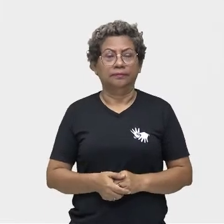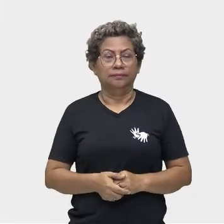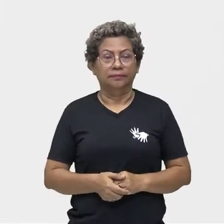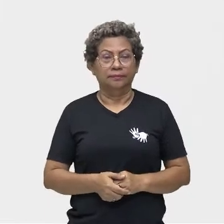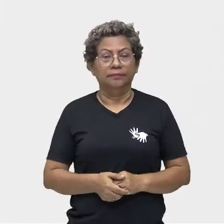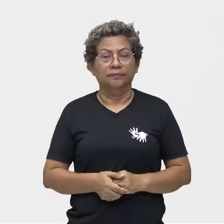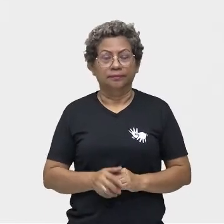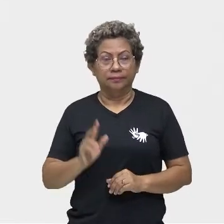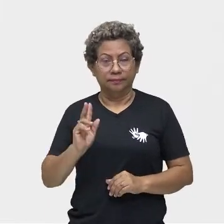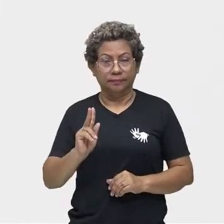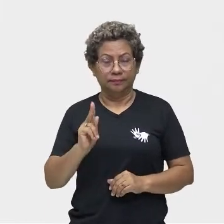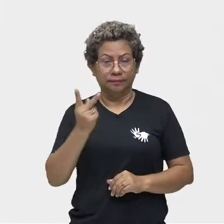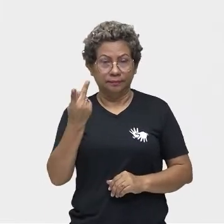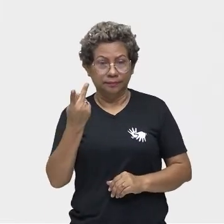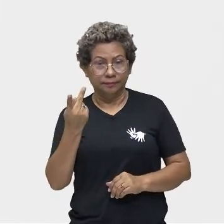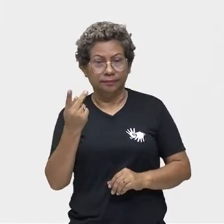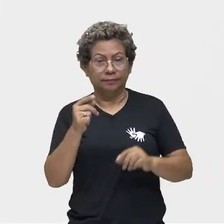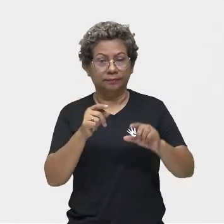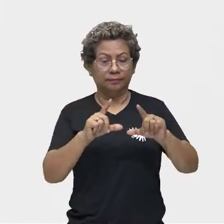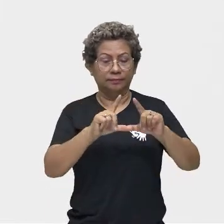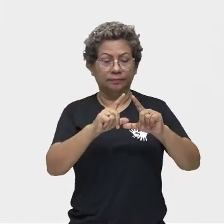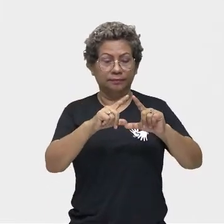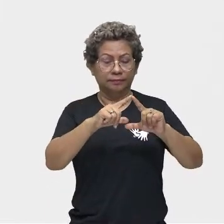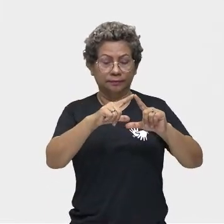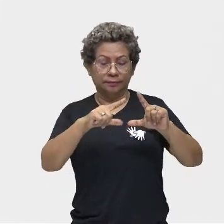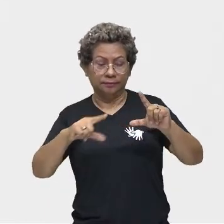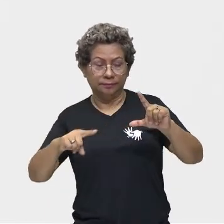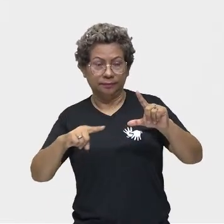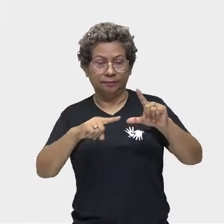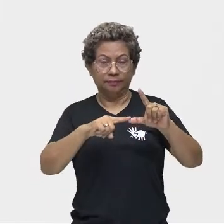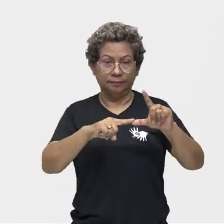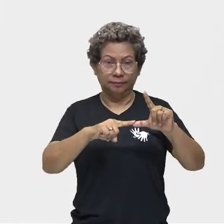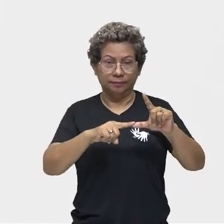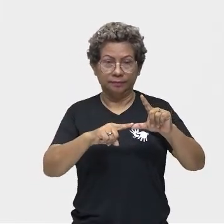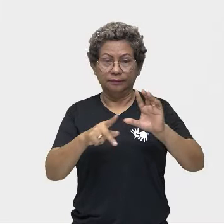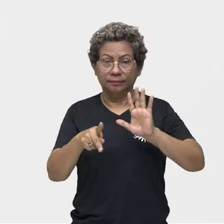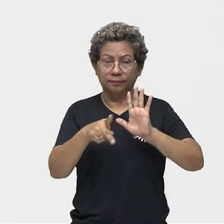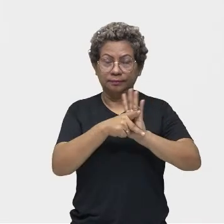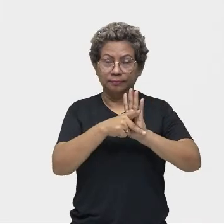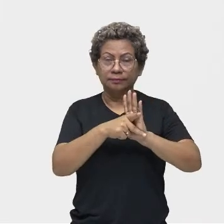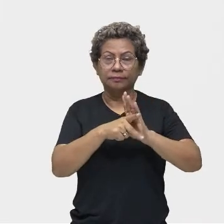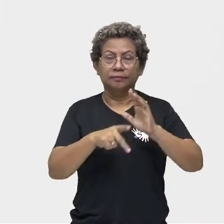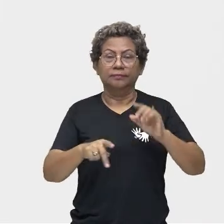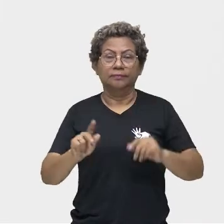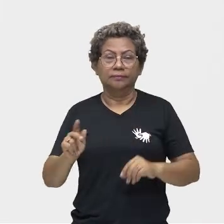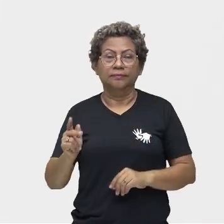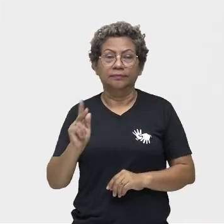é igual à sua projeção sobre a hipotenusa vezes a própria hipotenusa.